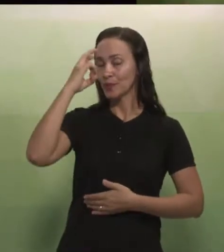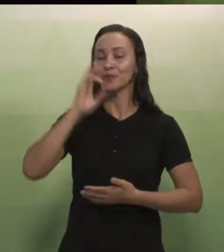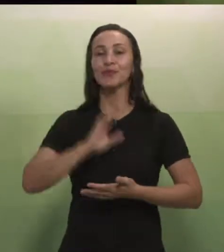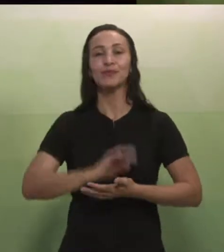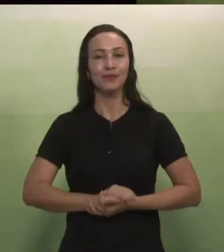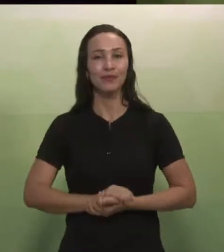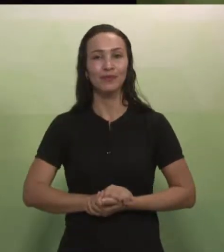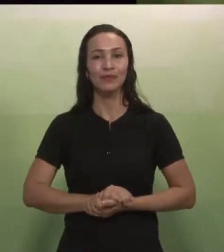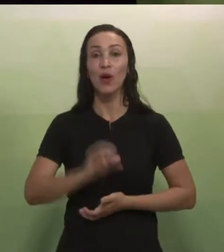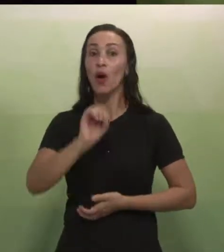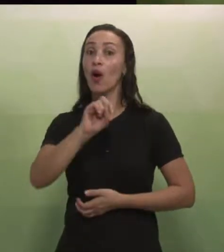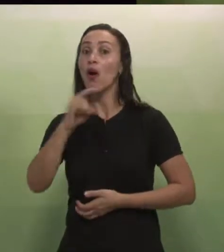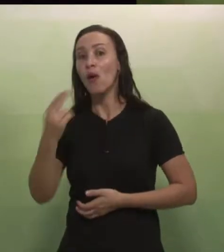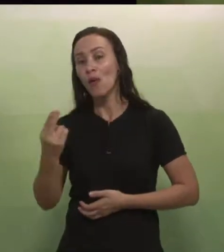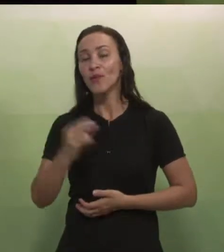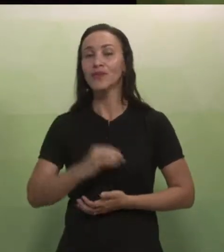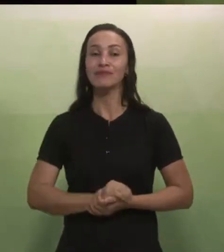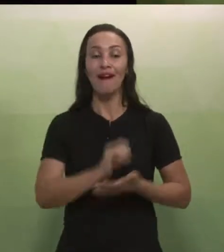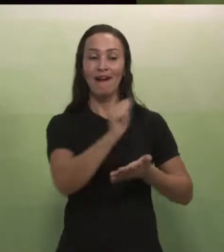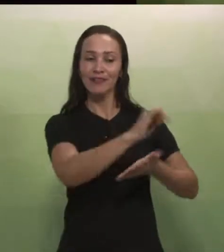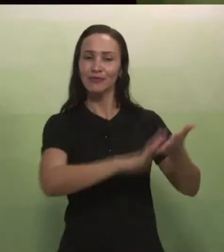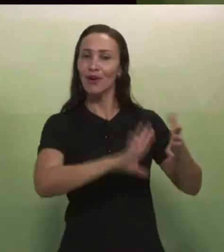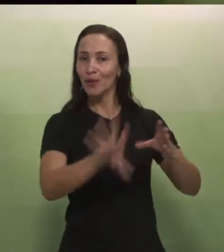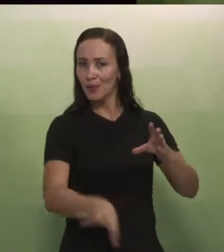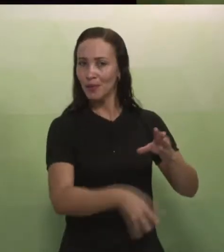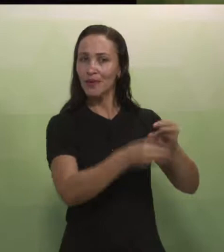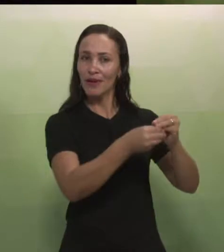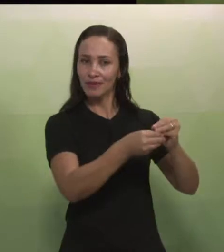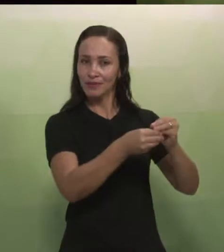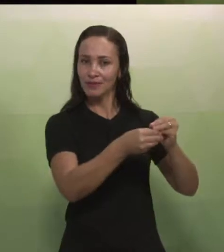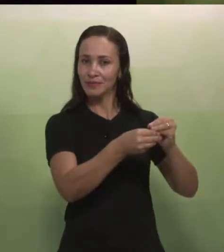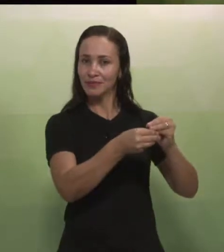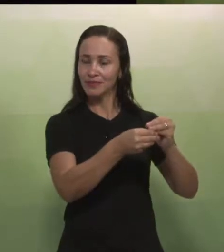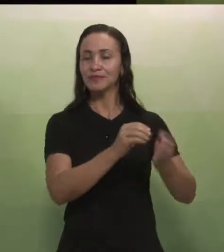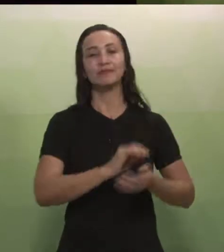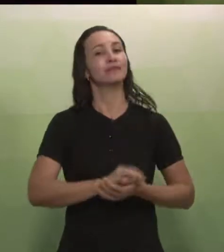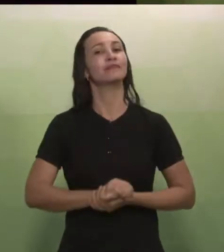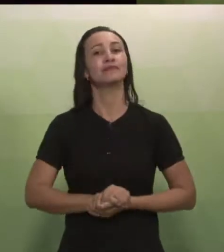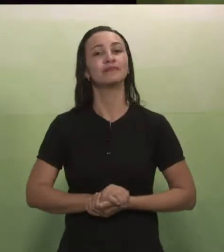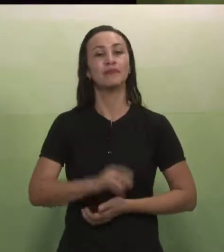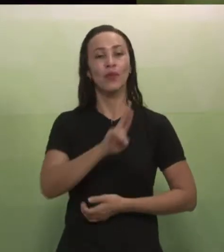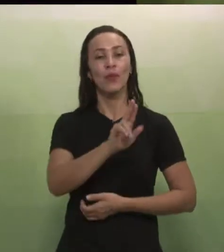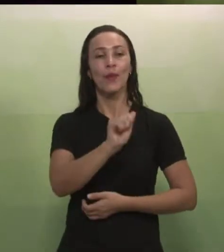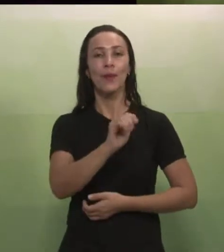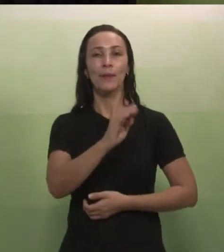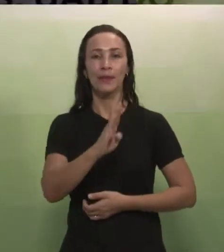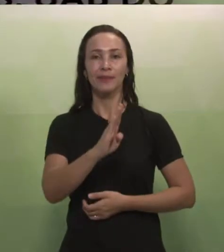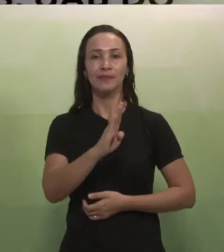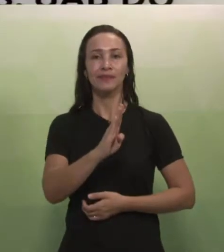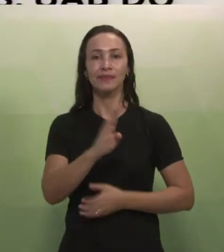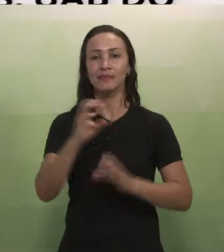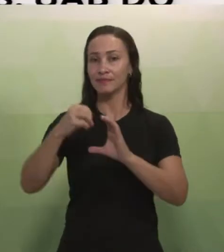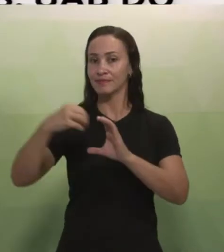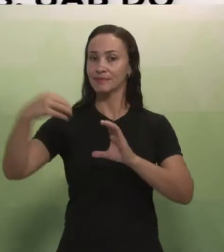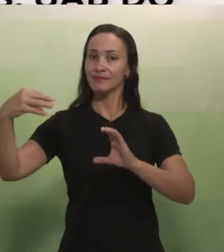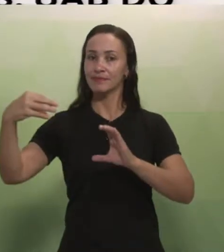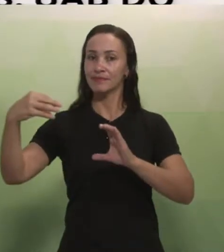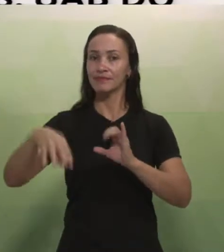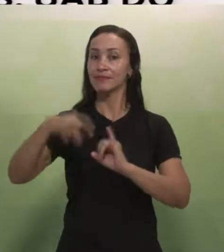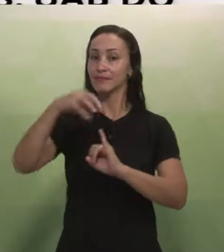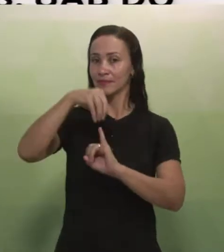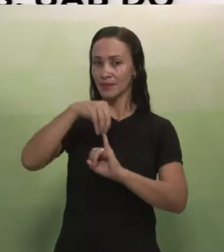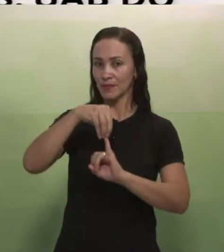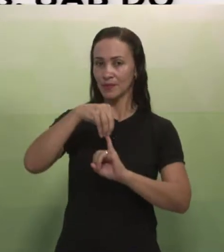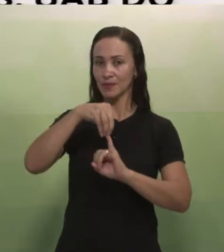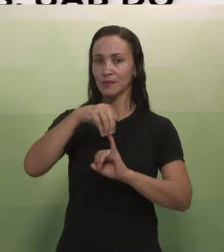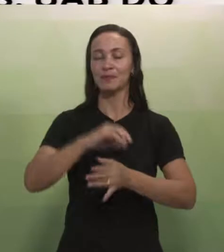acadêmico-científico-culturais ou atividades complementares, né? UAB, SEAD e